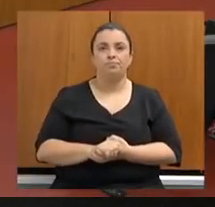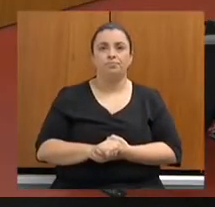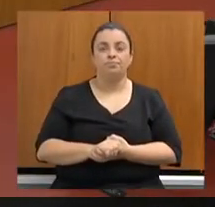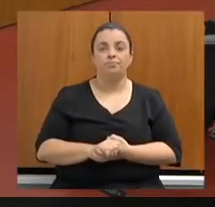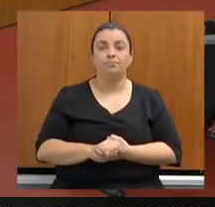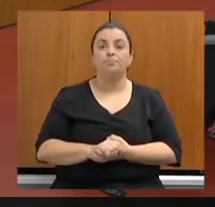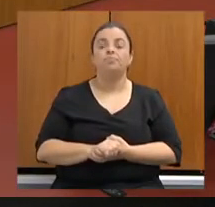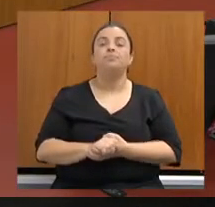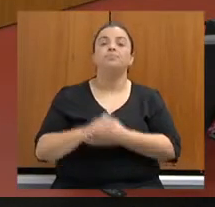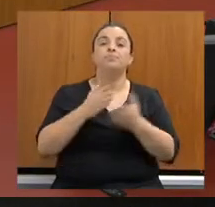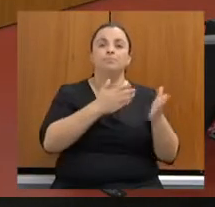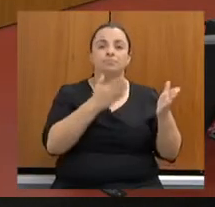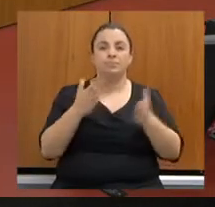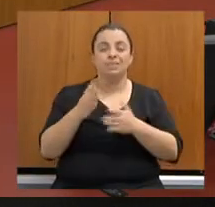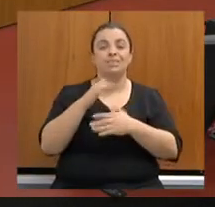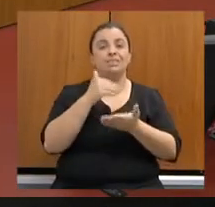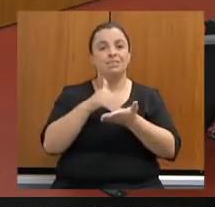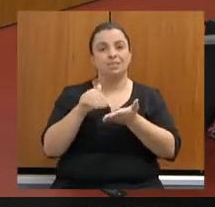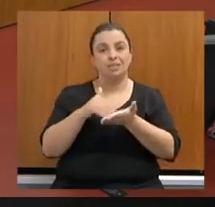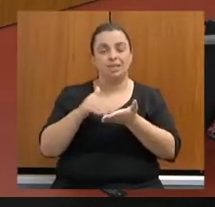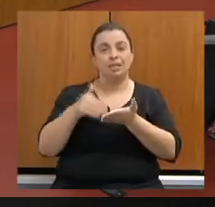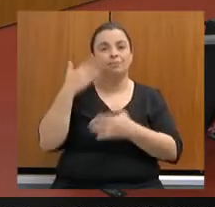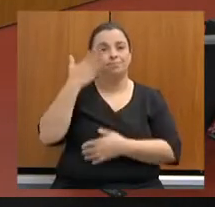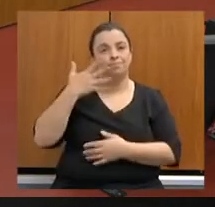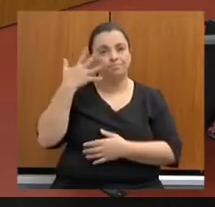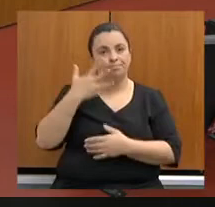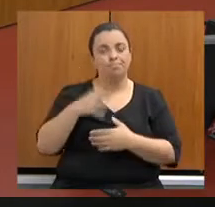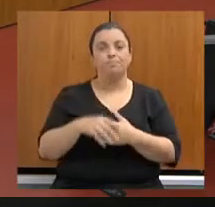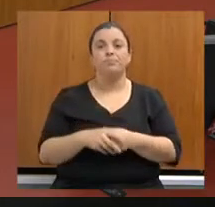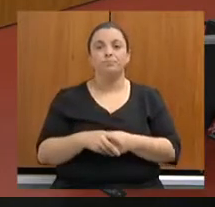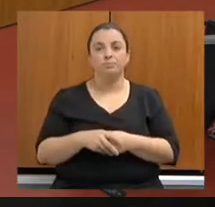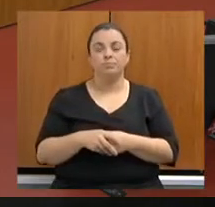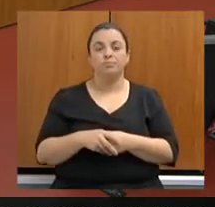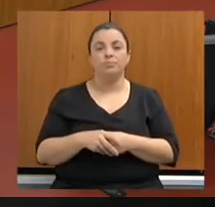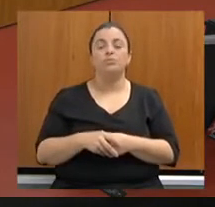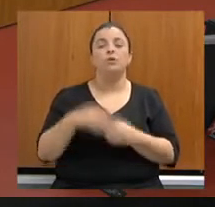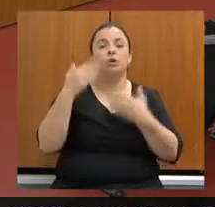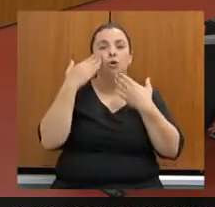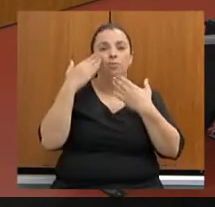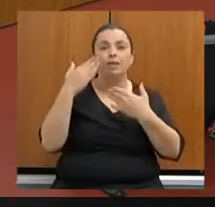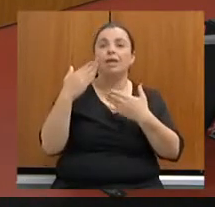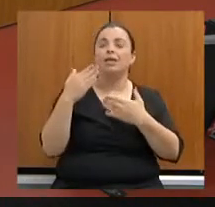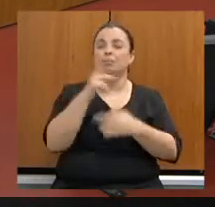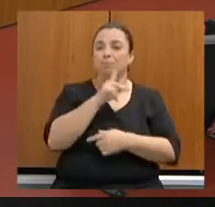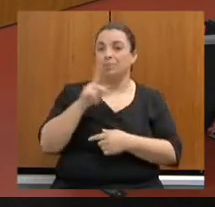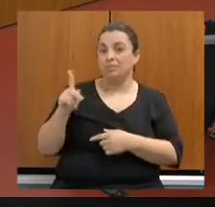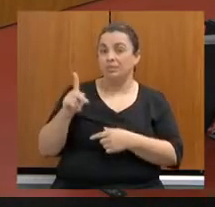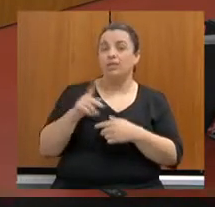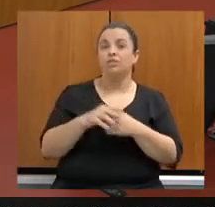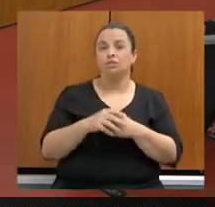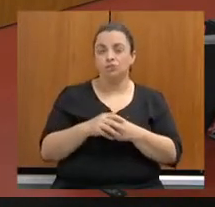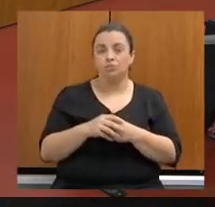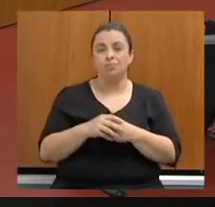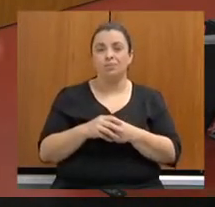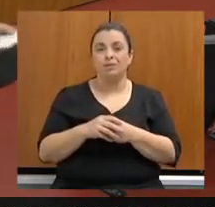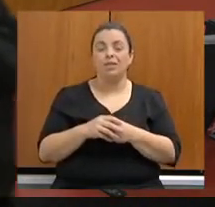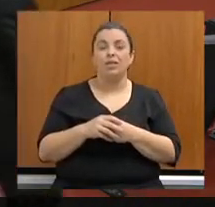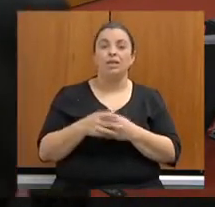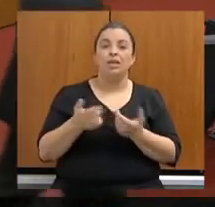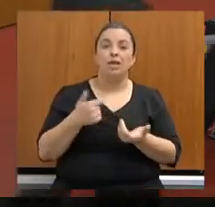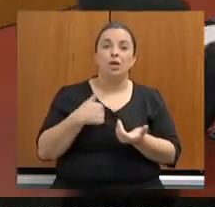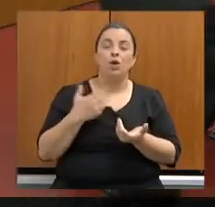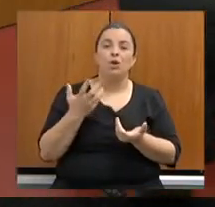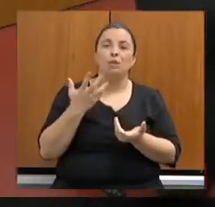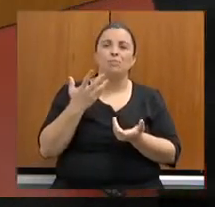a palavra secretária Ana Valente é muito obrigado Presidente só que eu posso usar um